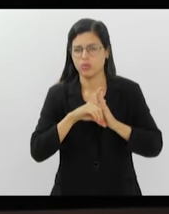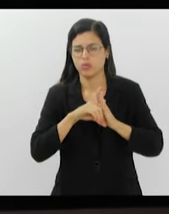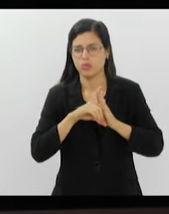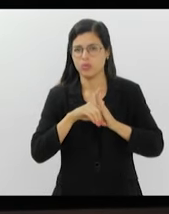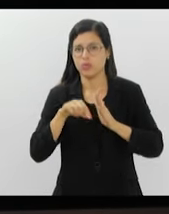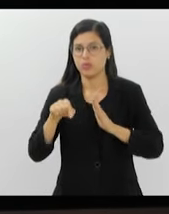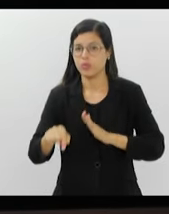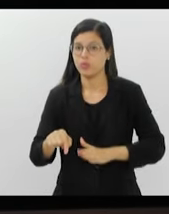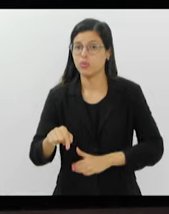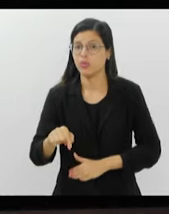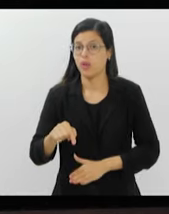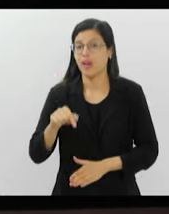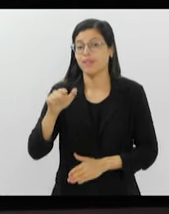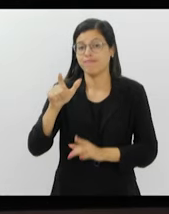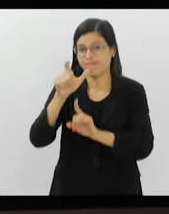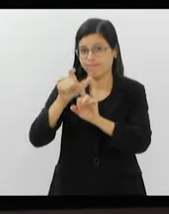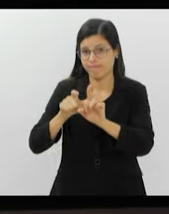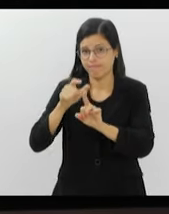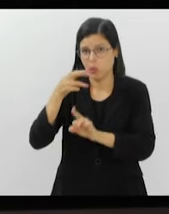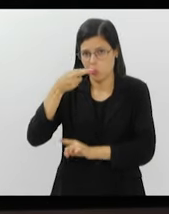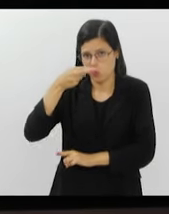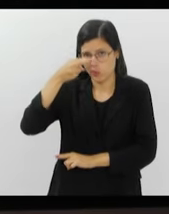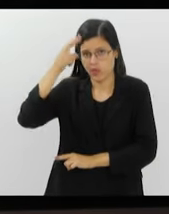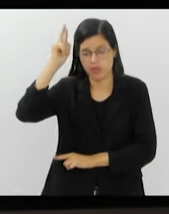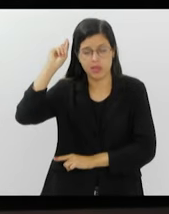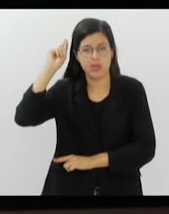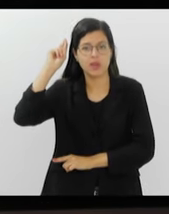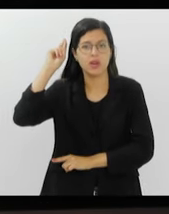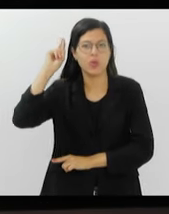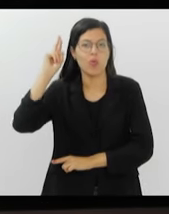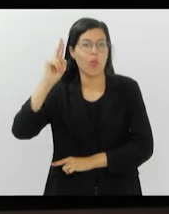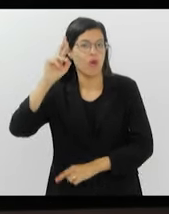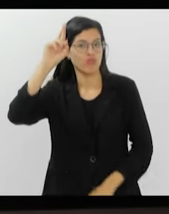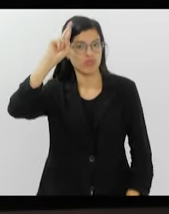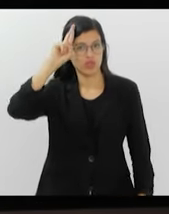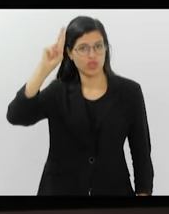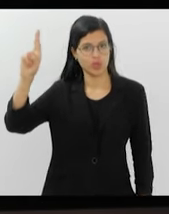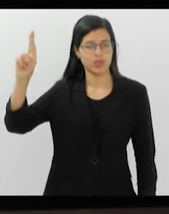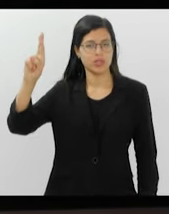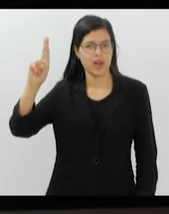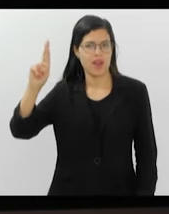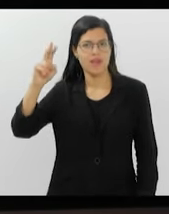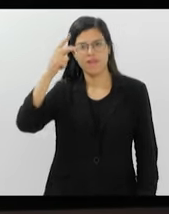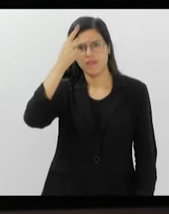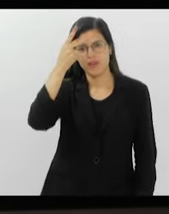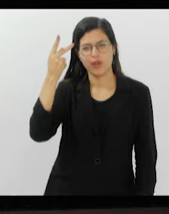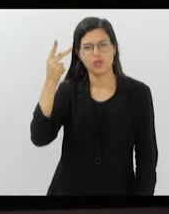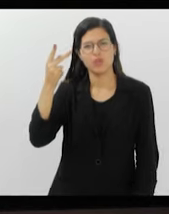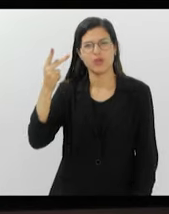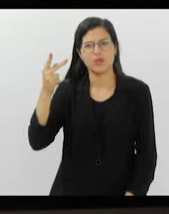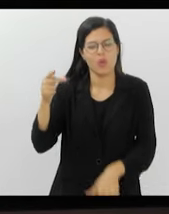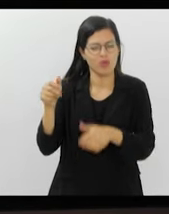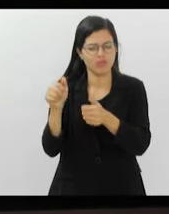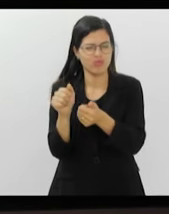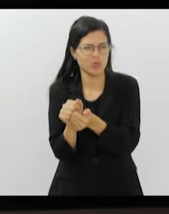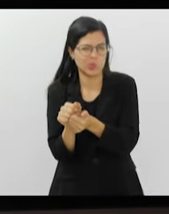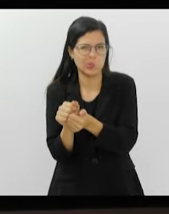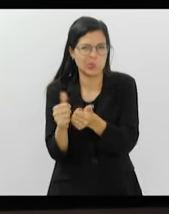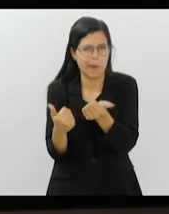aonde o seu Rodrigo Neves é o chefe e os seus lacaios